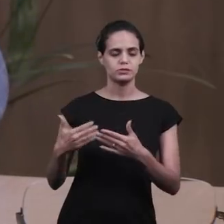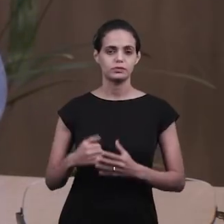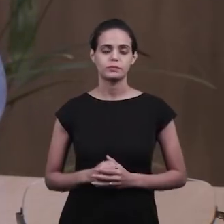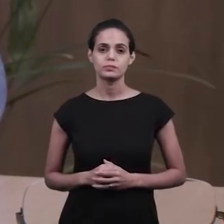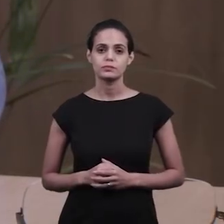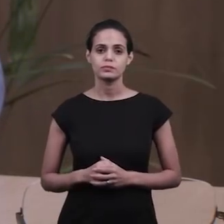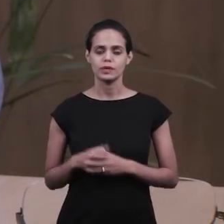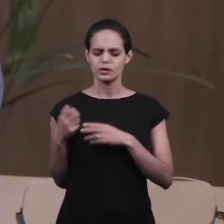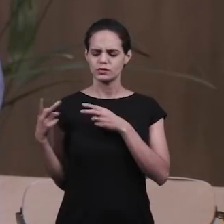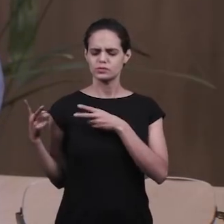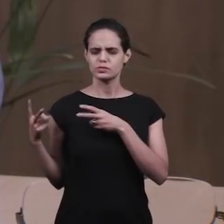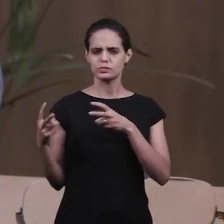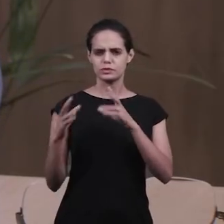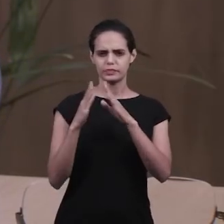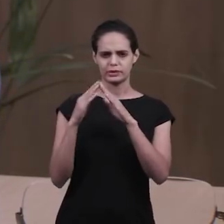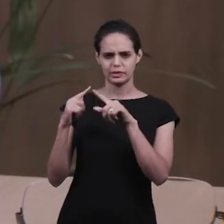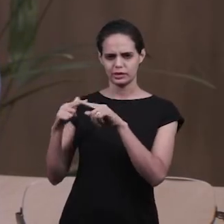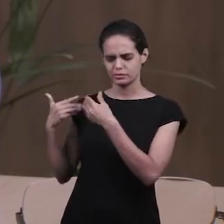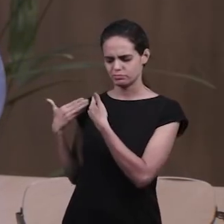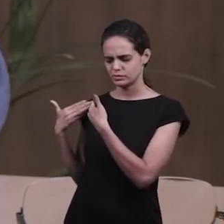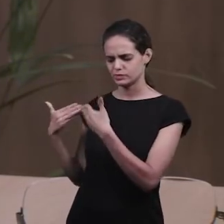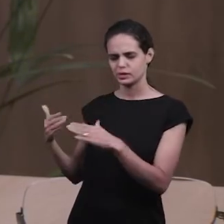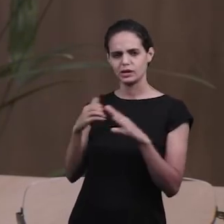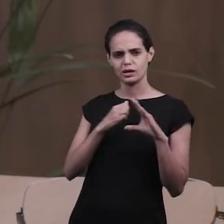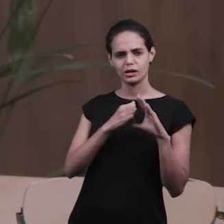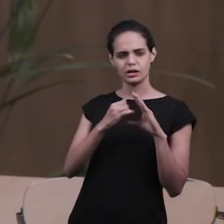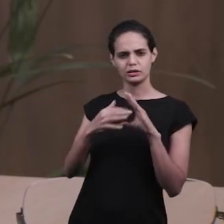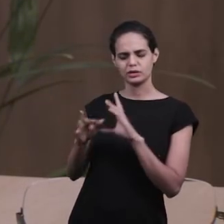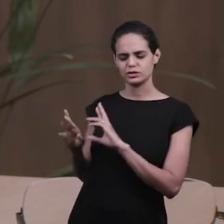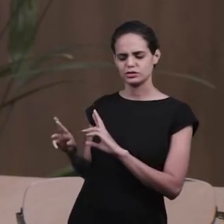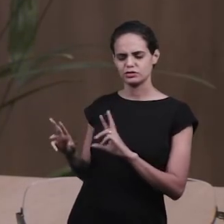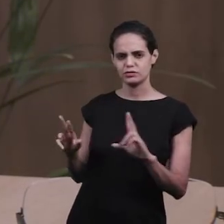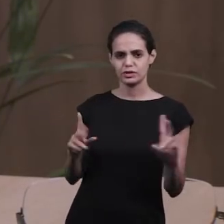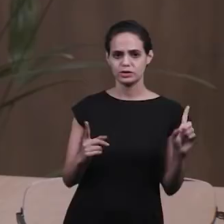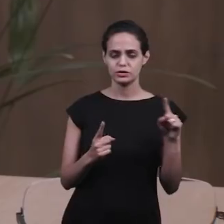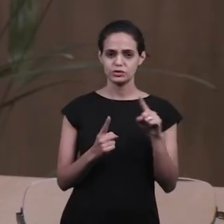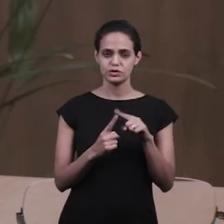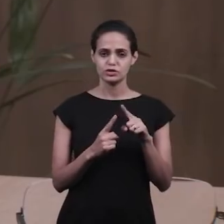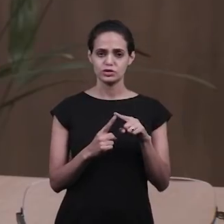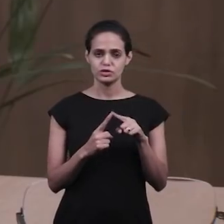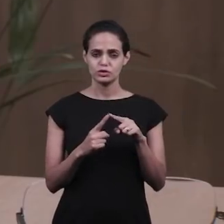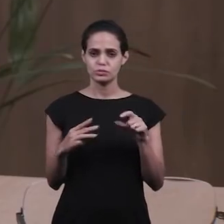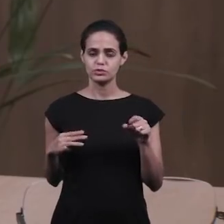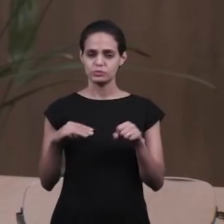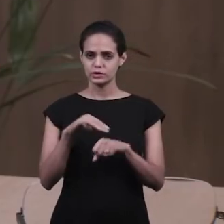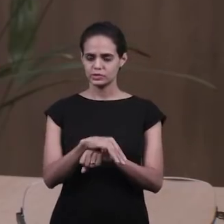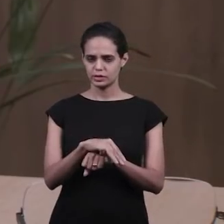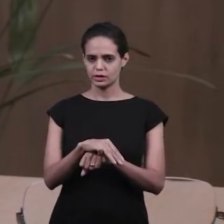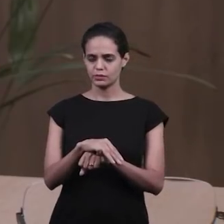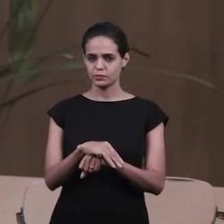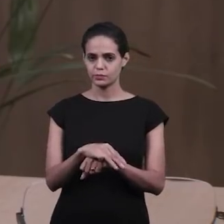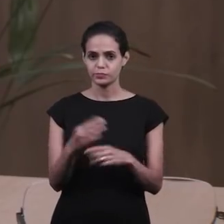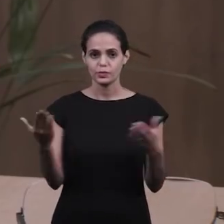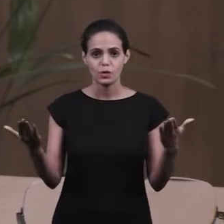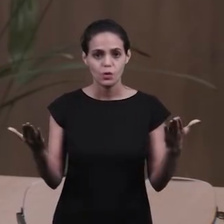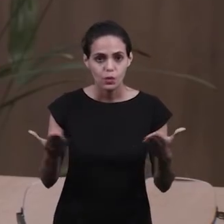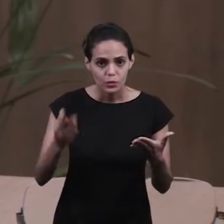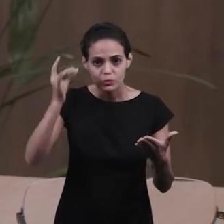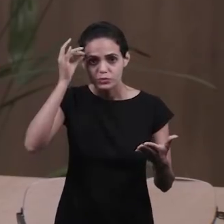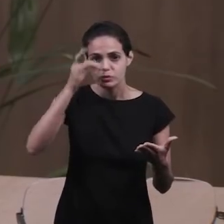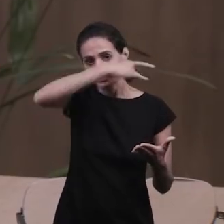vida da igreja eram características de ministério. Deus tem feito, o Espírito Santo faz isso hoje do mesmo